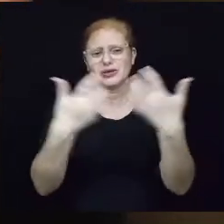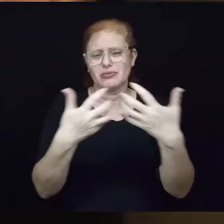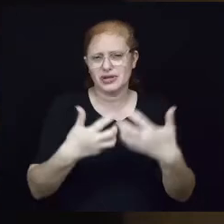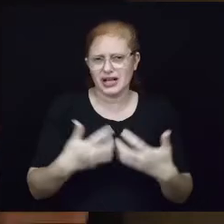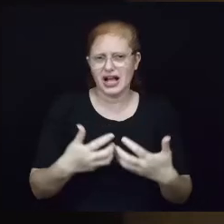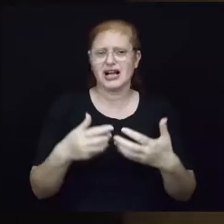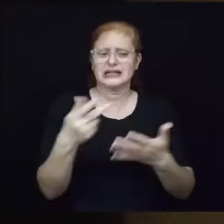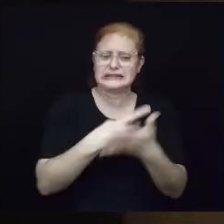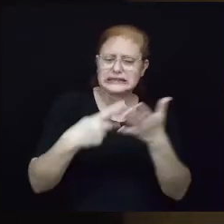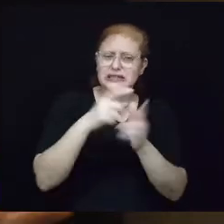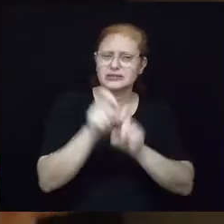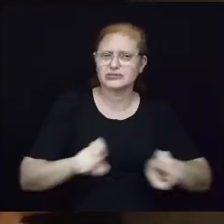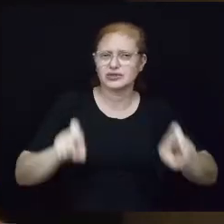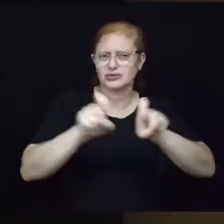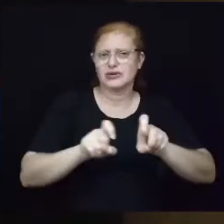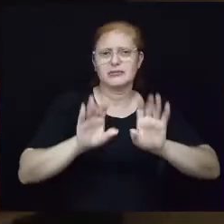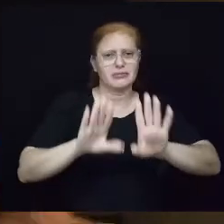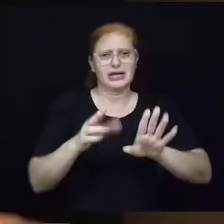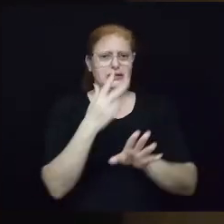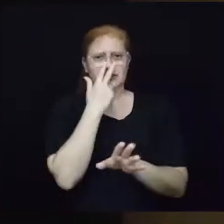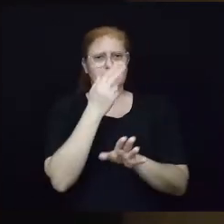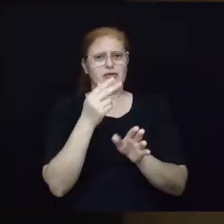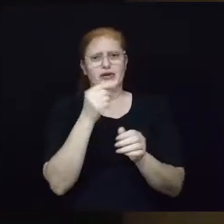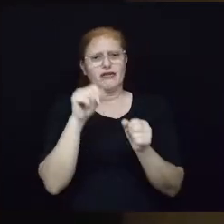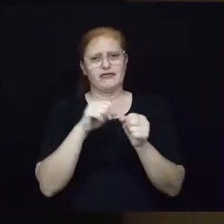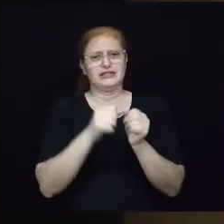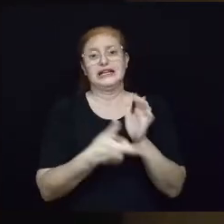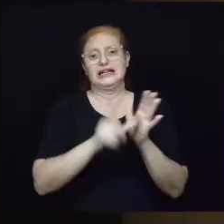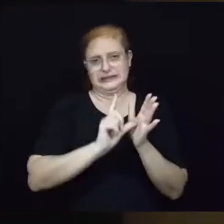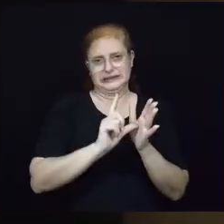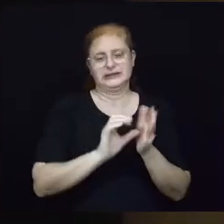dou uma modelada rápida, assim, mas nada como eu fazia antes, né?